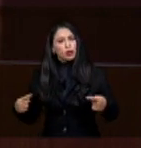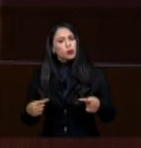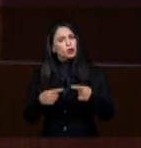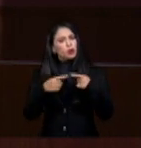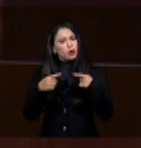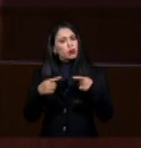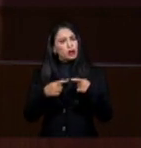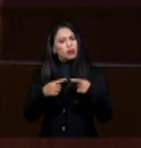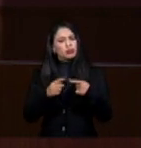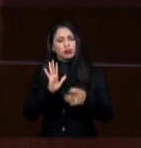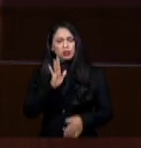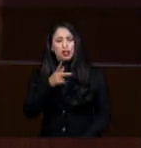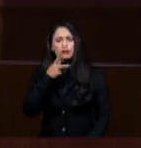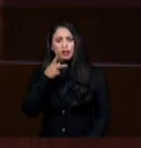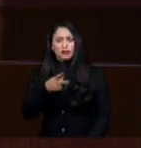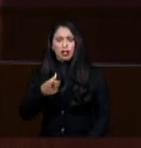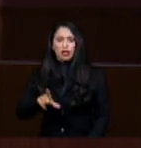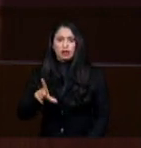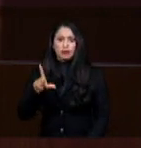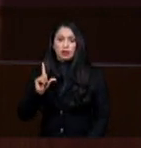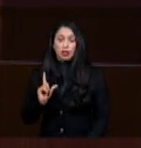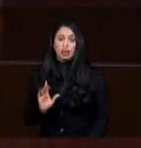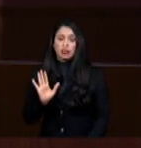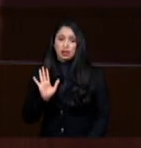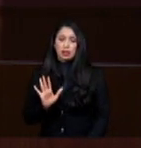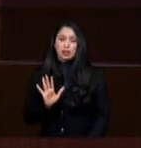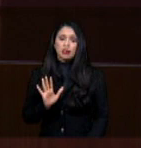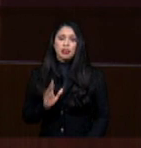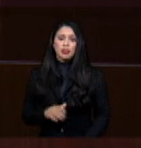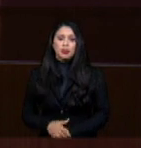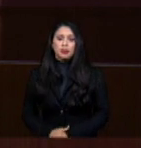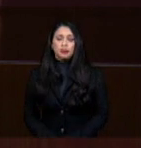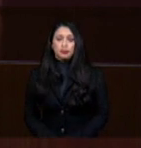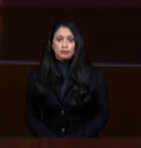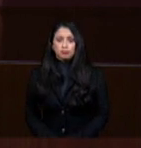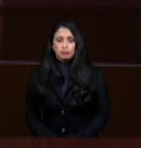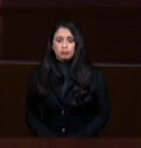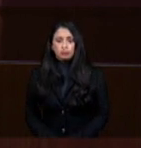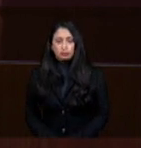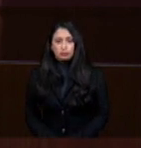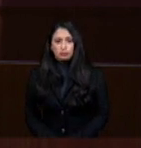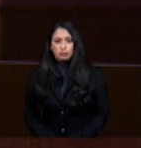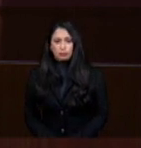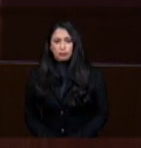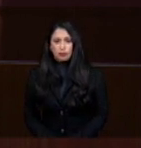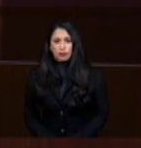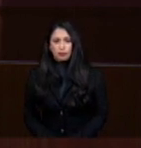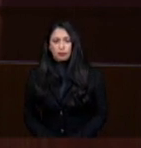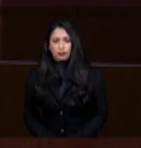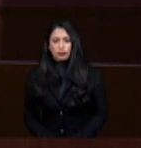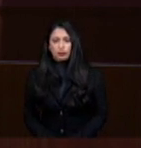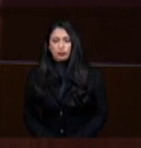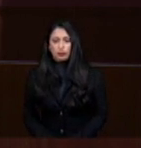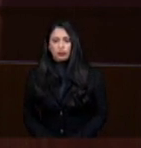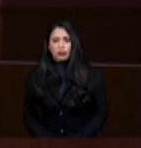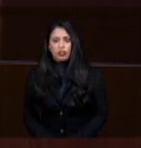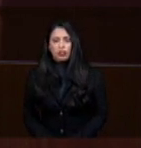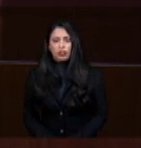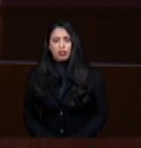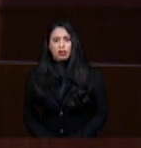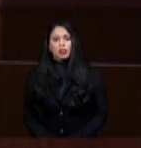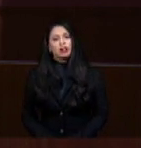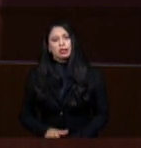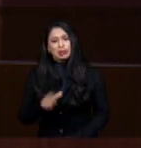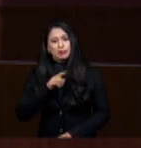aí com que Maria Silvia trouxeram queria dedicar nos Breve breve minuto a